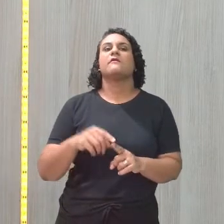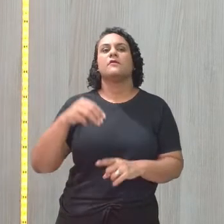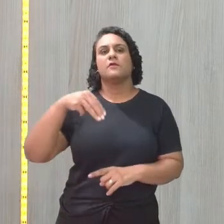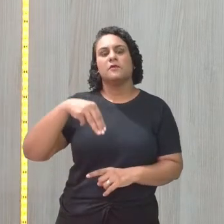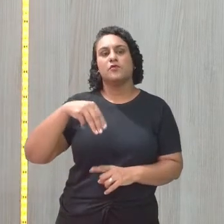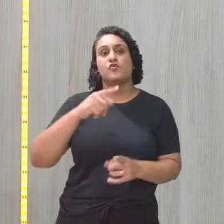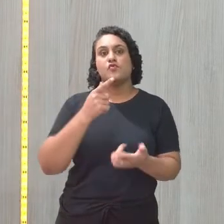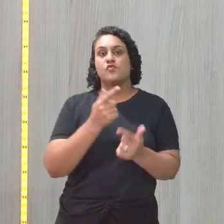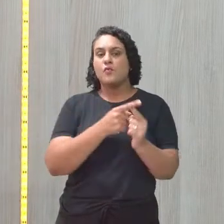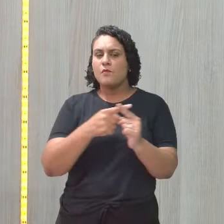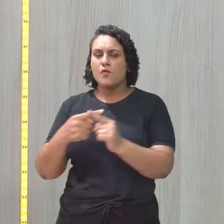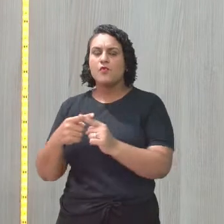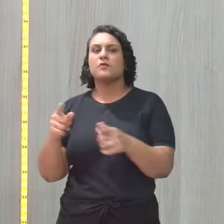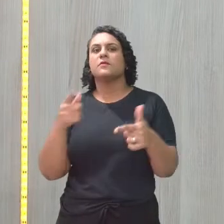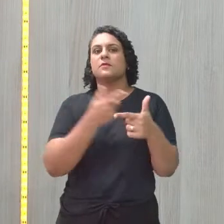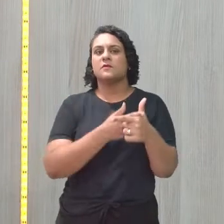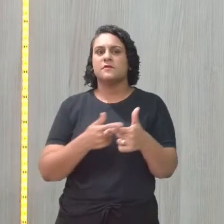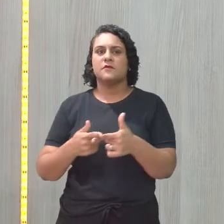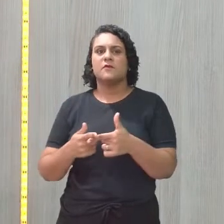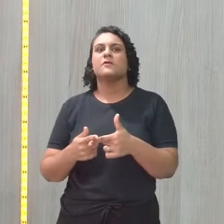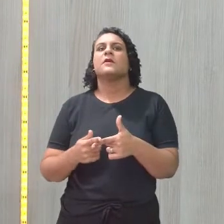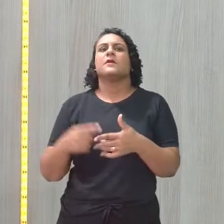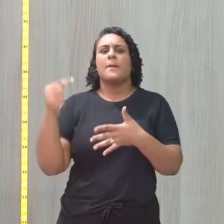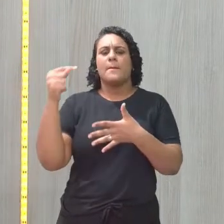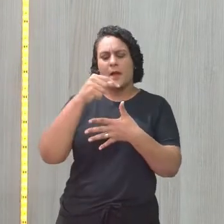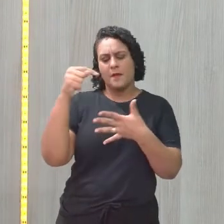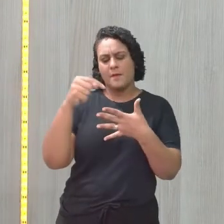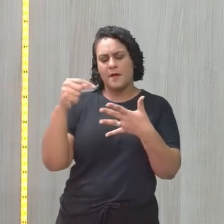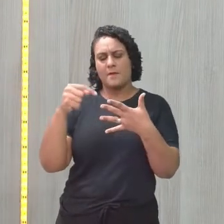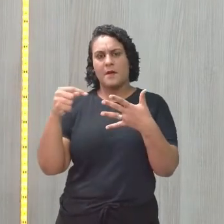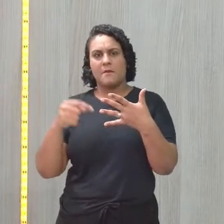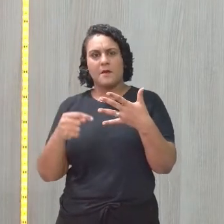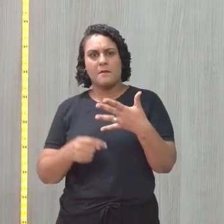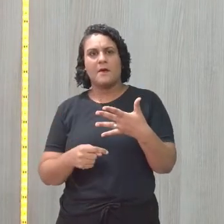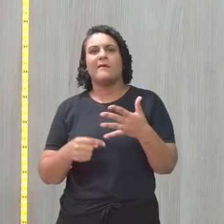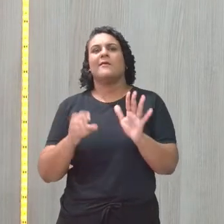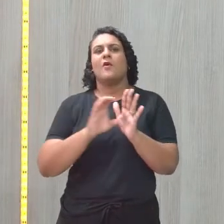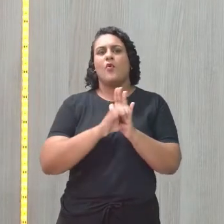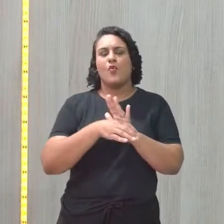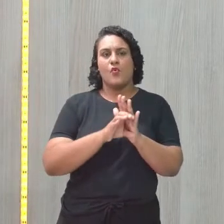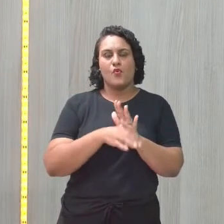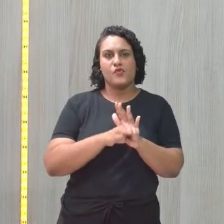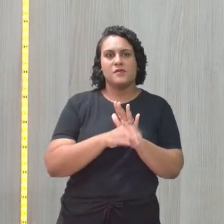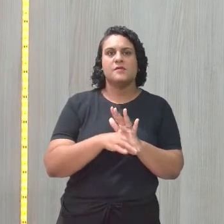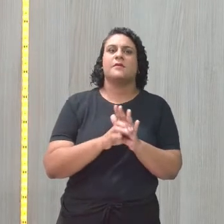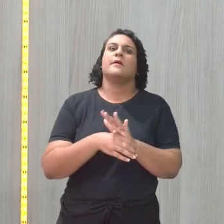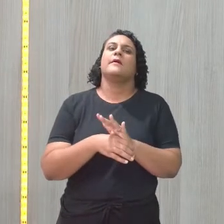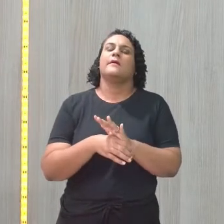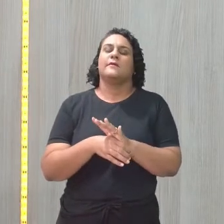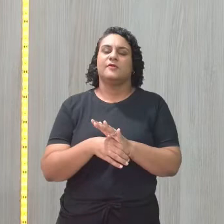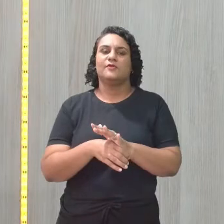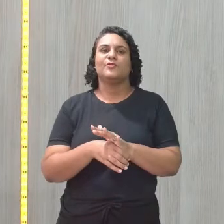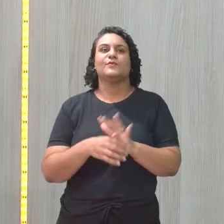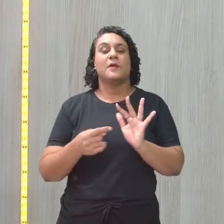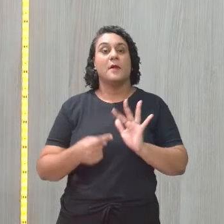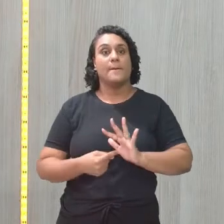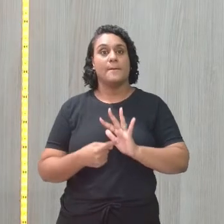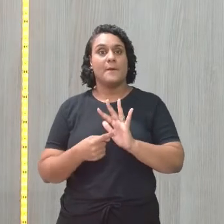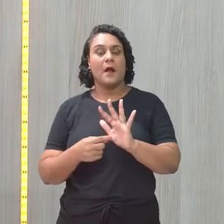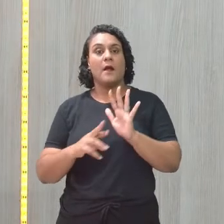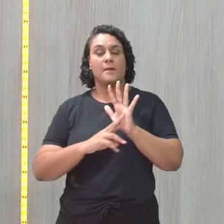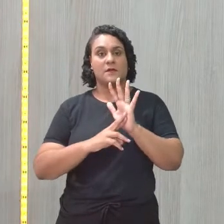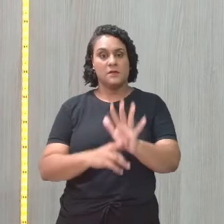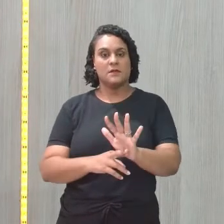Então, cada tópico desse, cada definição que foi feita e a cada construção, certo? De